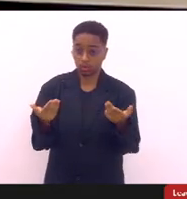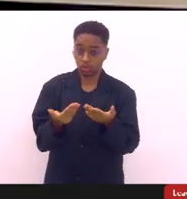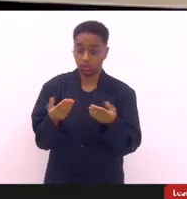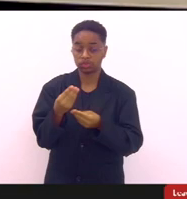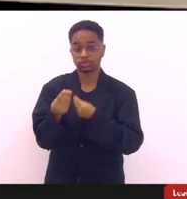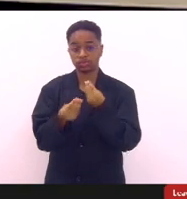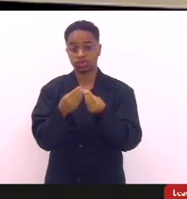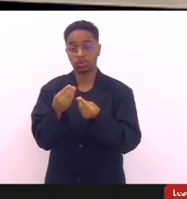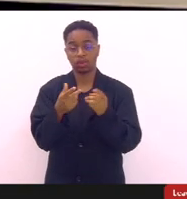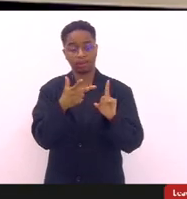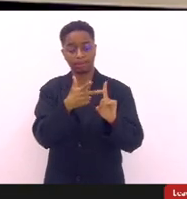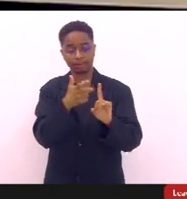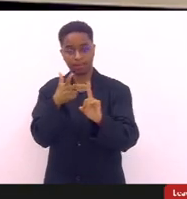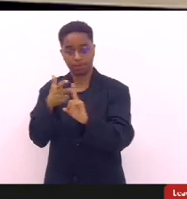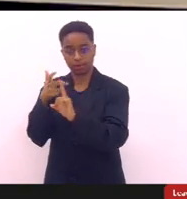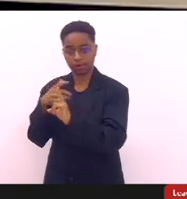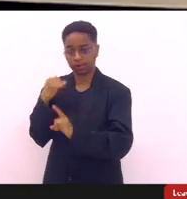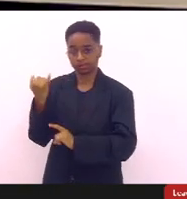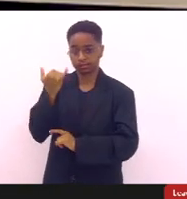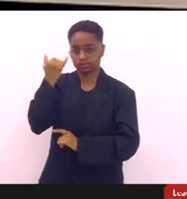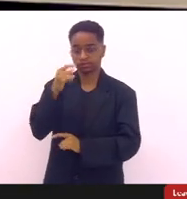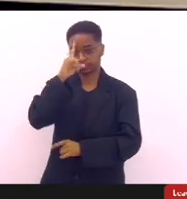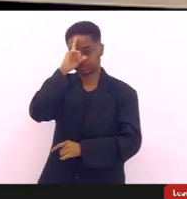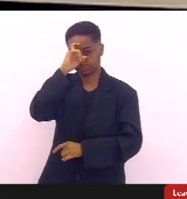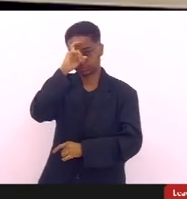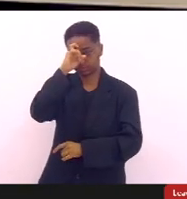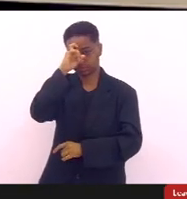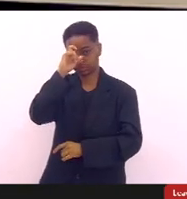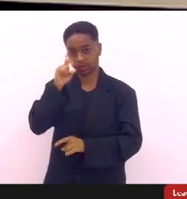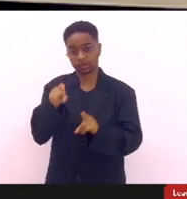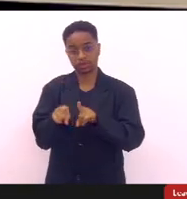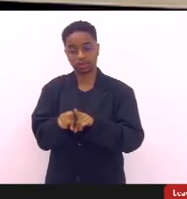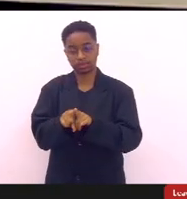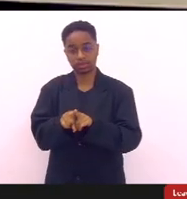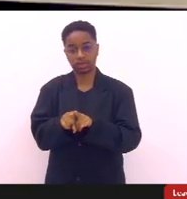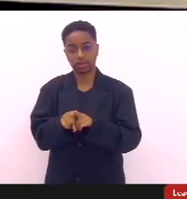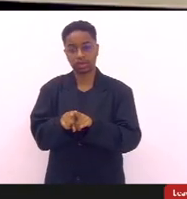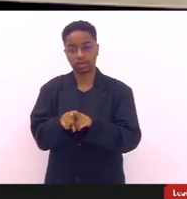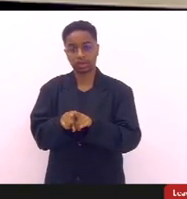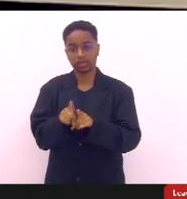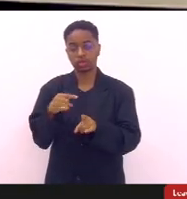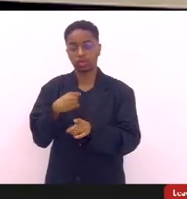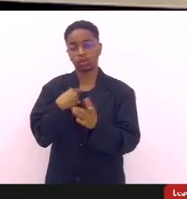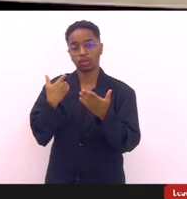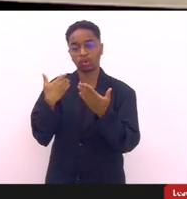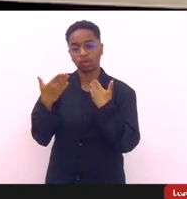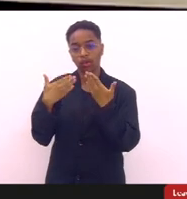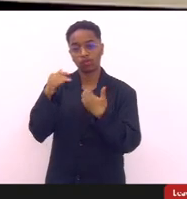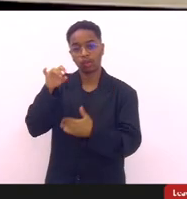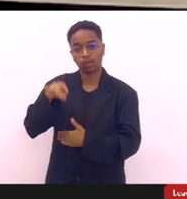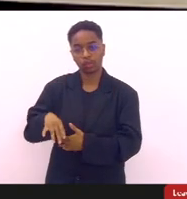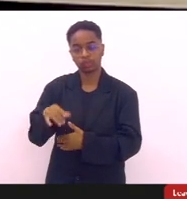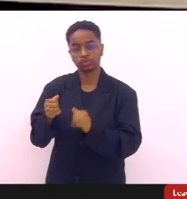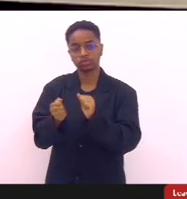reconhecimento da importância do Hospital Sanatório Penal, embora, de fato, na última conversa que tivemos recentemente, no âmbito do Ministério